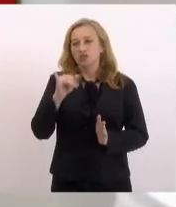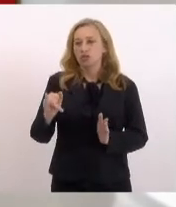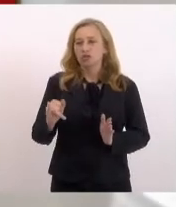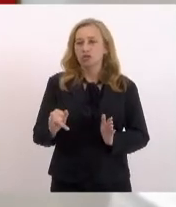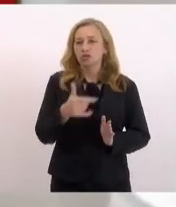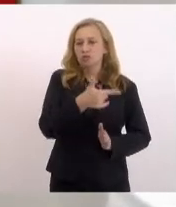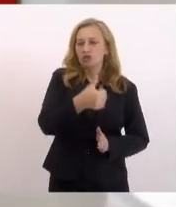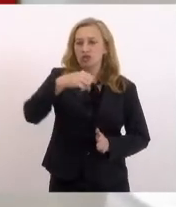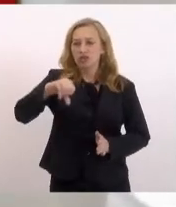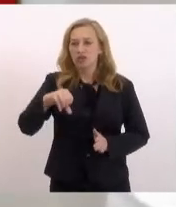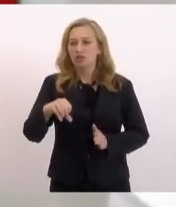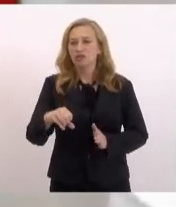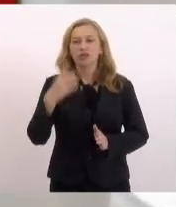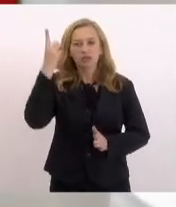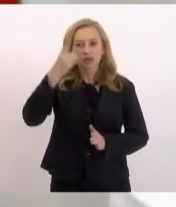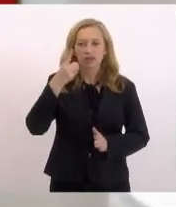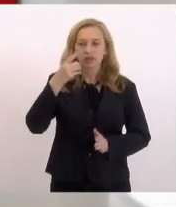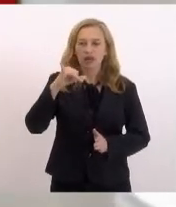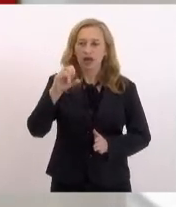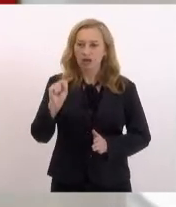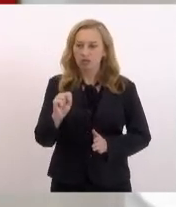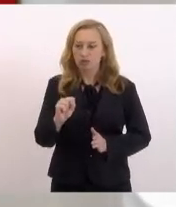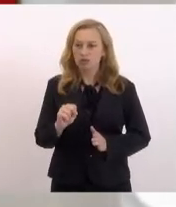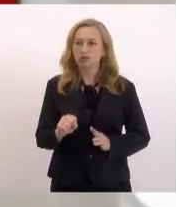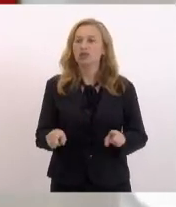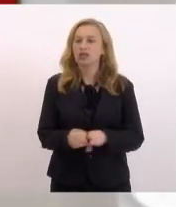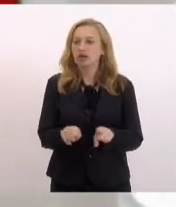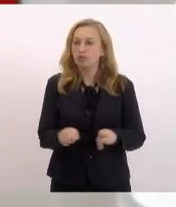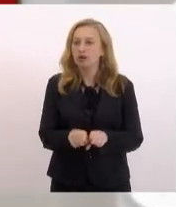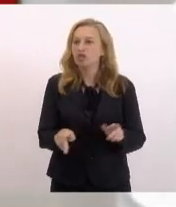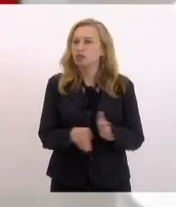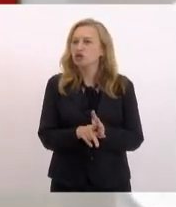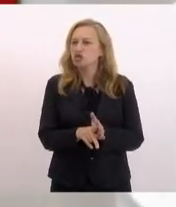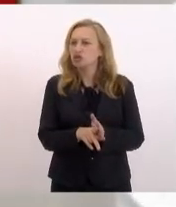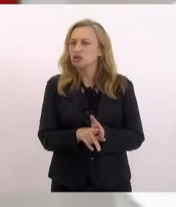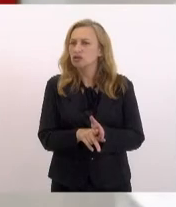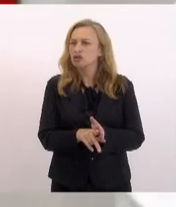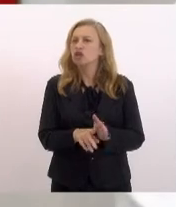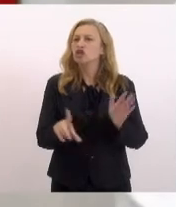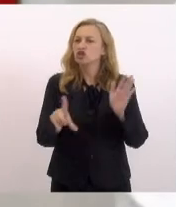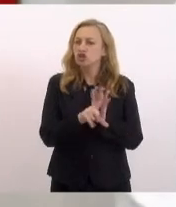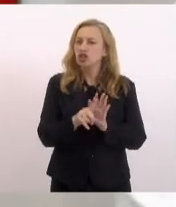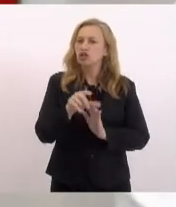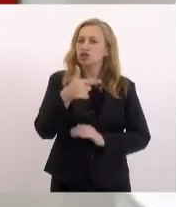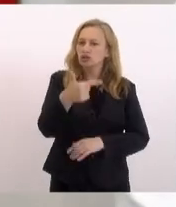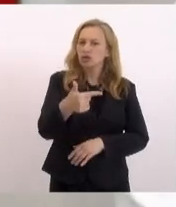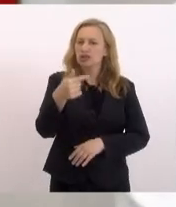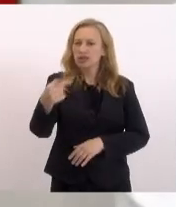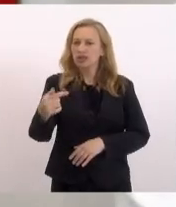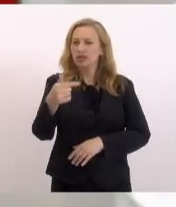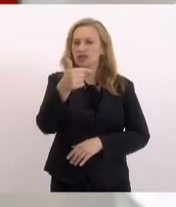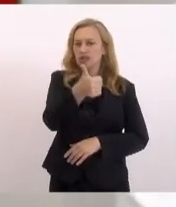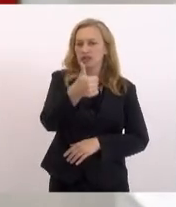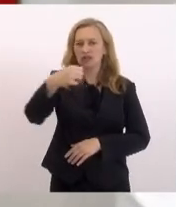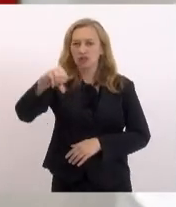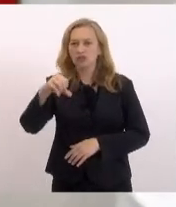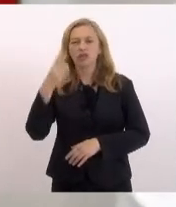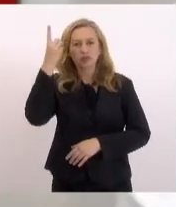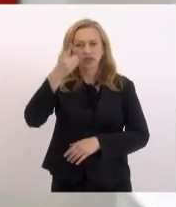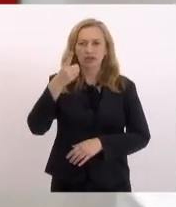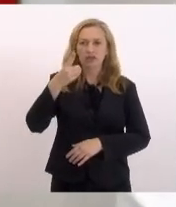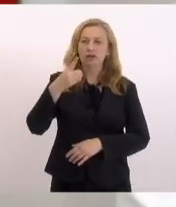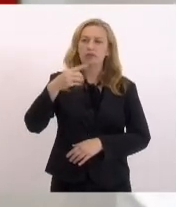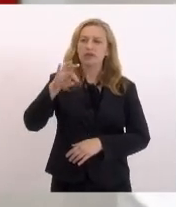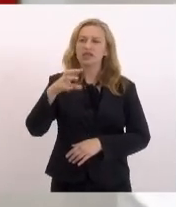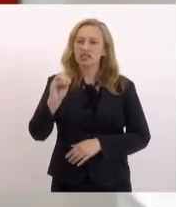deputado Carlos Macedo. E também do projeto de lei número 27119, deputado Carlos Macedo.